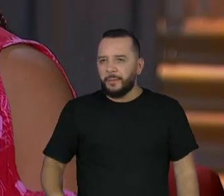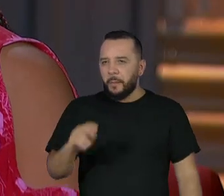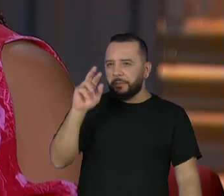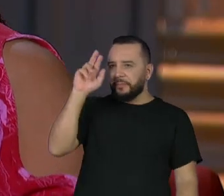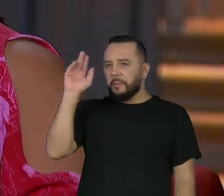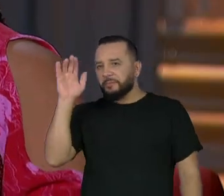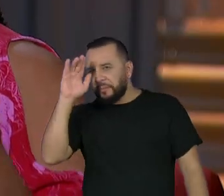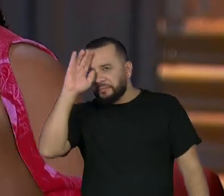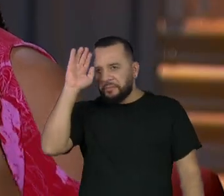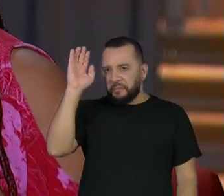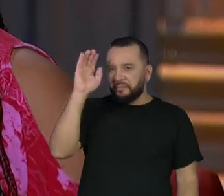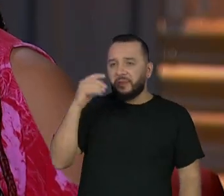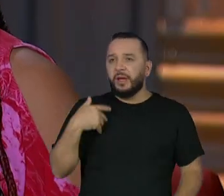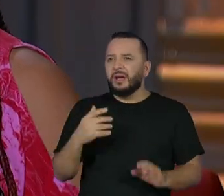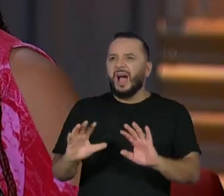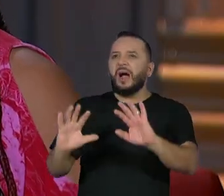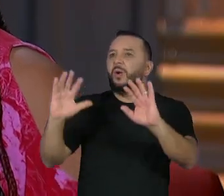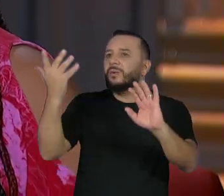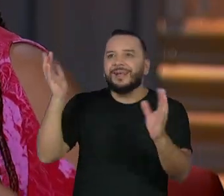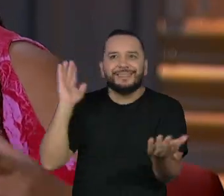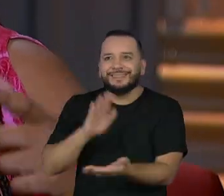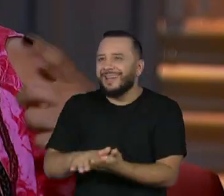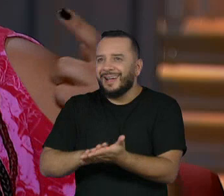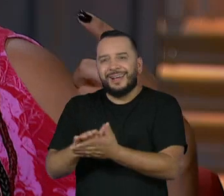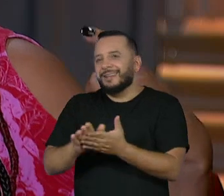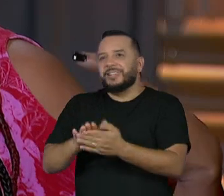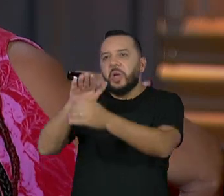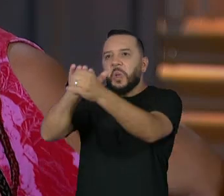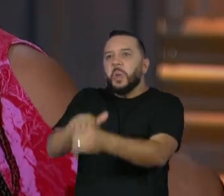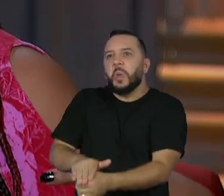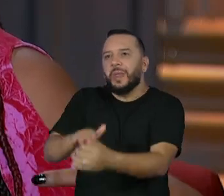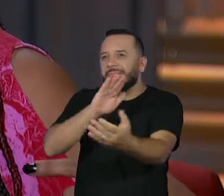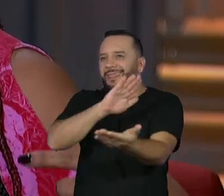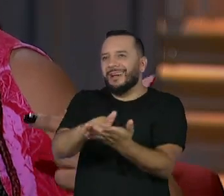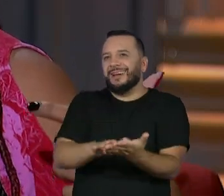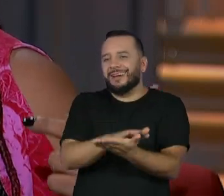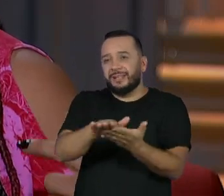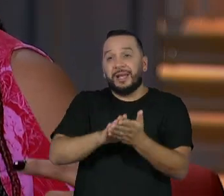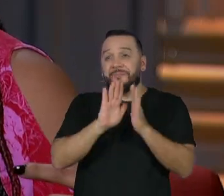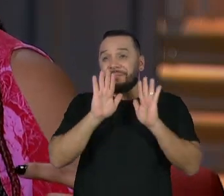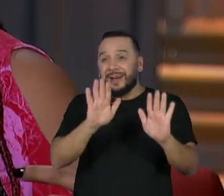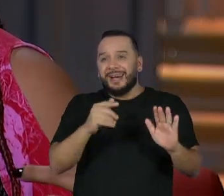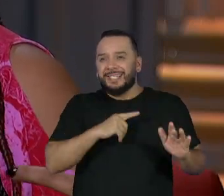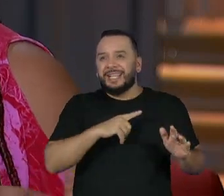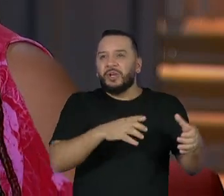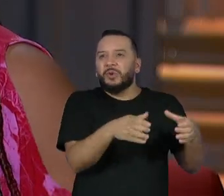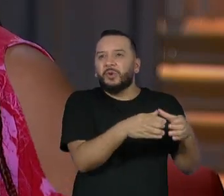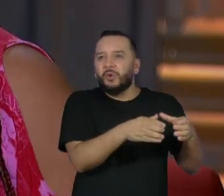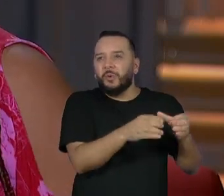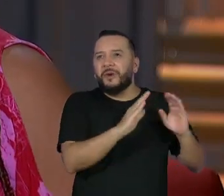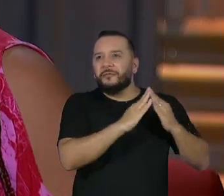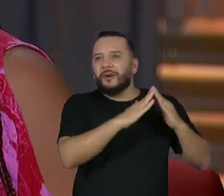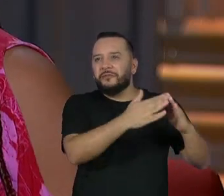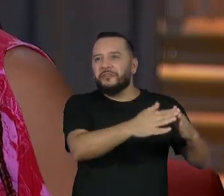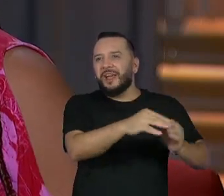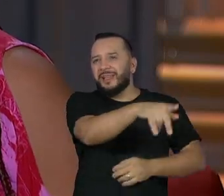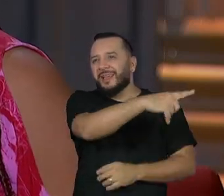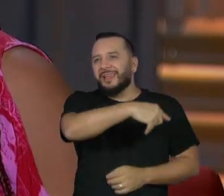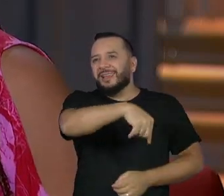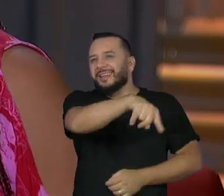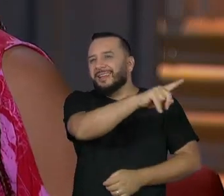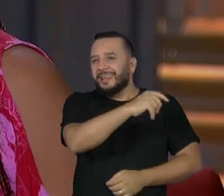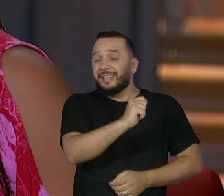Agora, se você for em uma rodinha, né, de jovens em territórios periféricos, mesmo que esses jovens